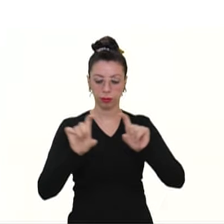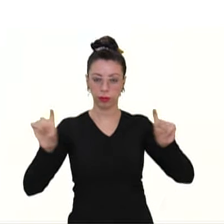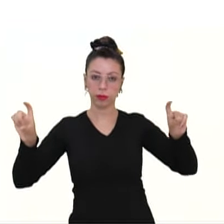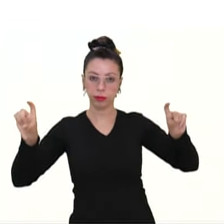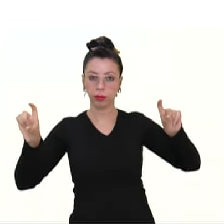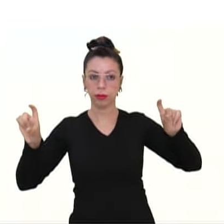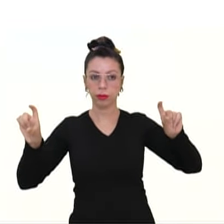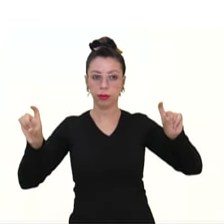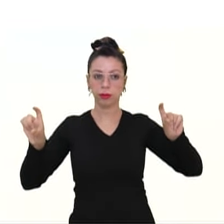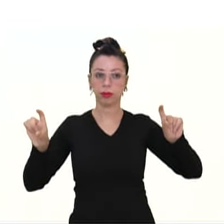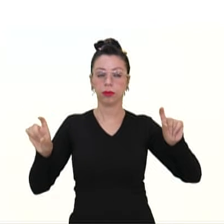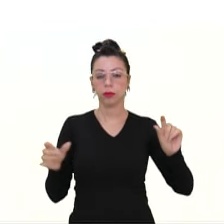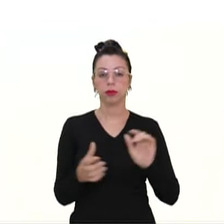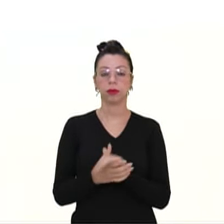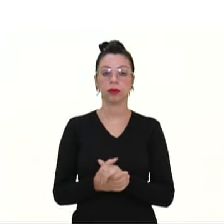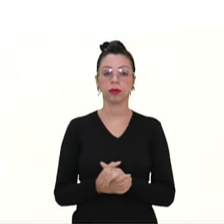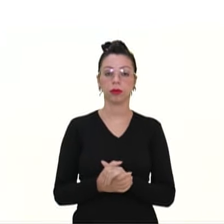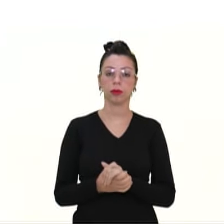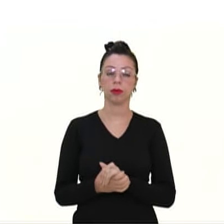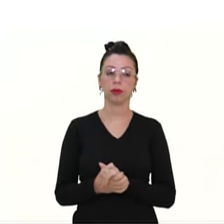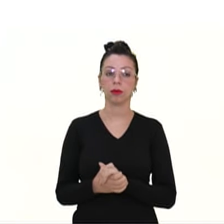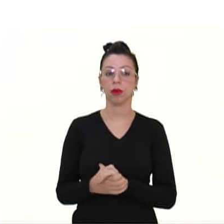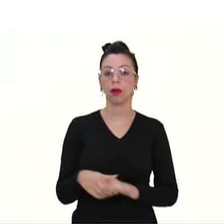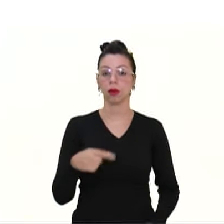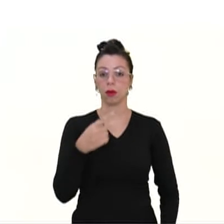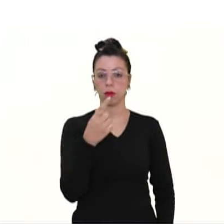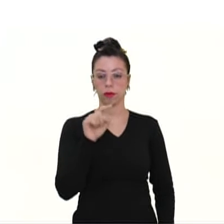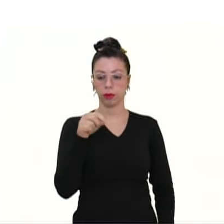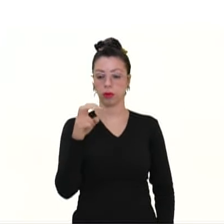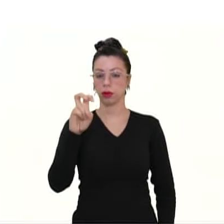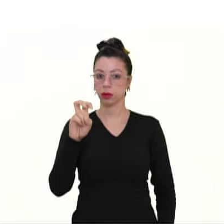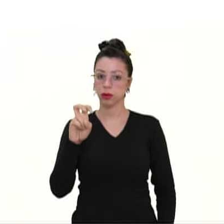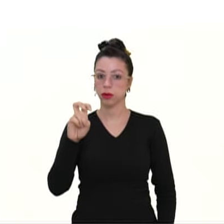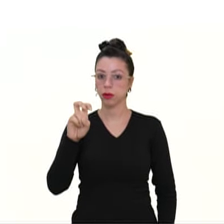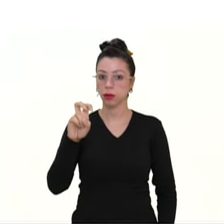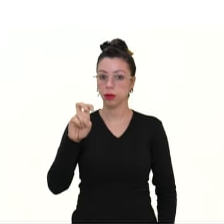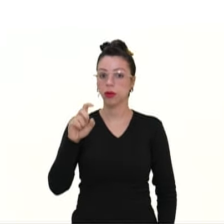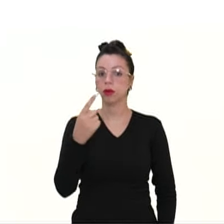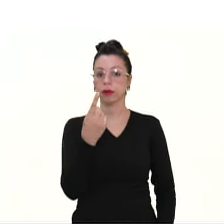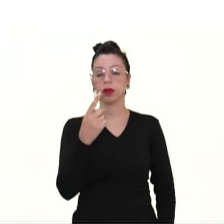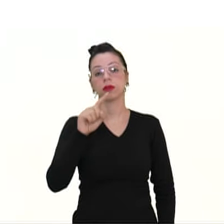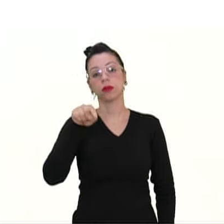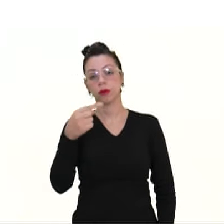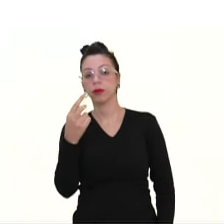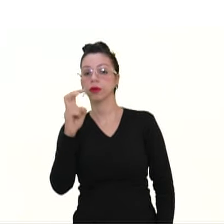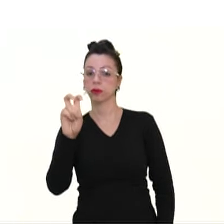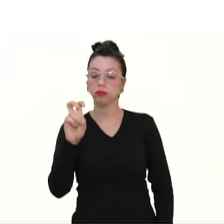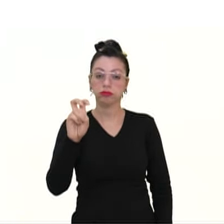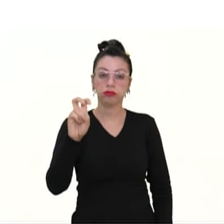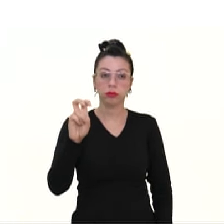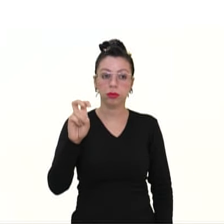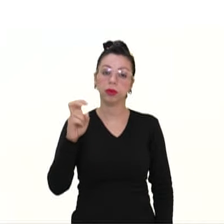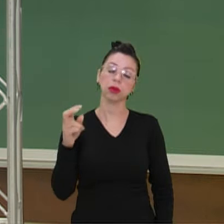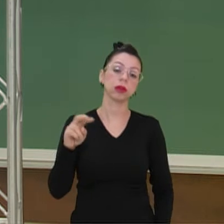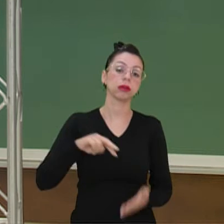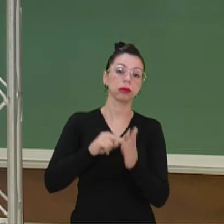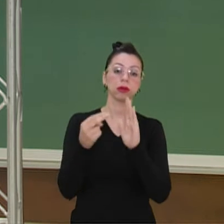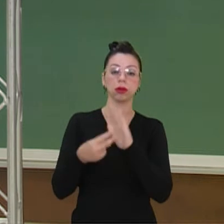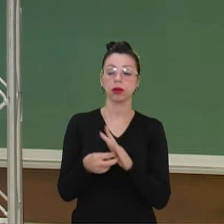3.000, 1,5 é 1,5 ao quadrado, é a mesma coisa que 1,5 vezes 1,5, que